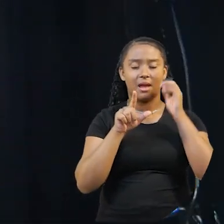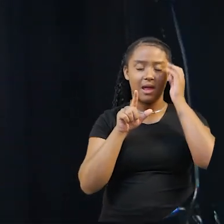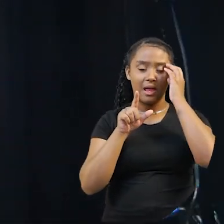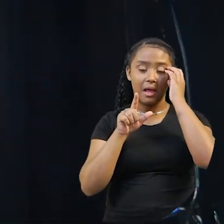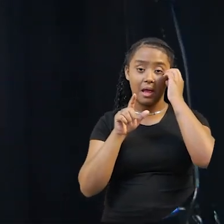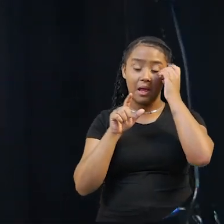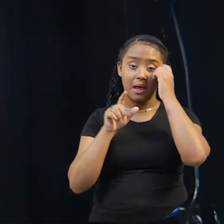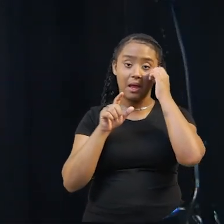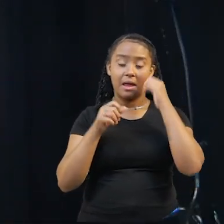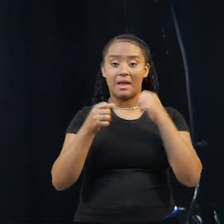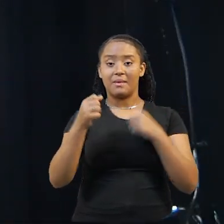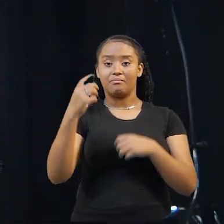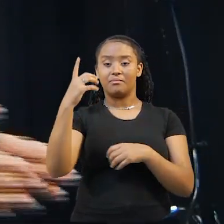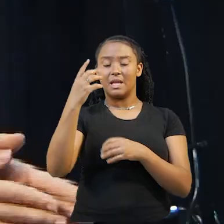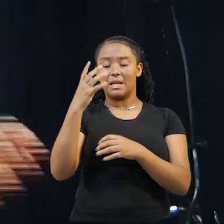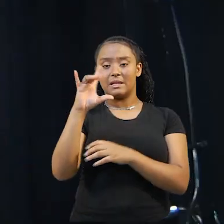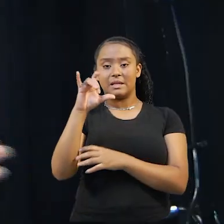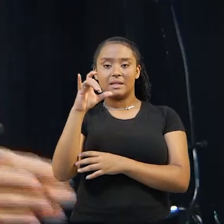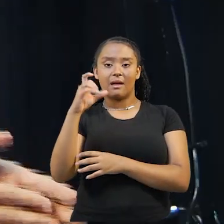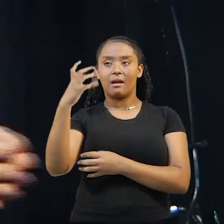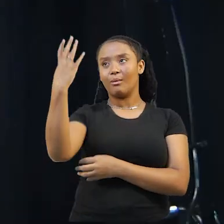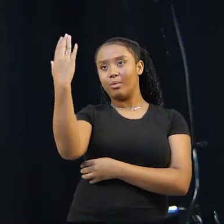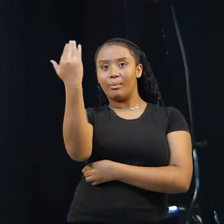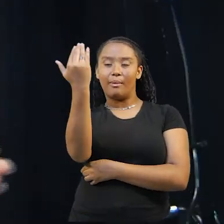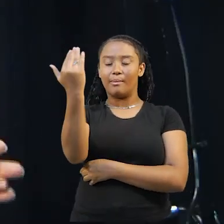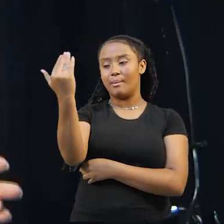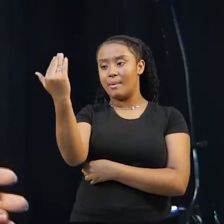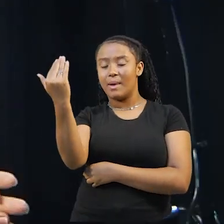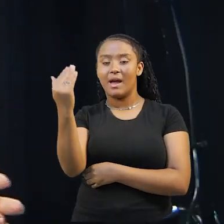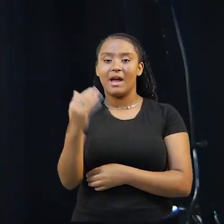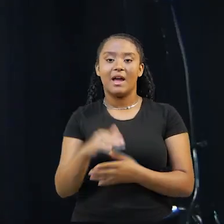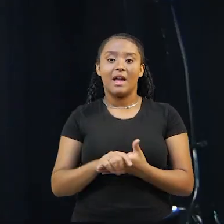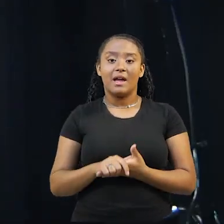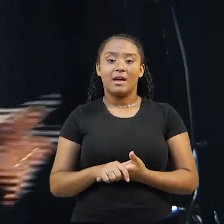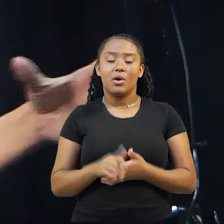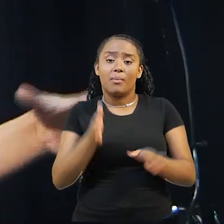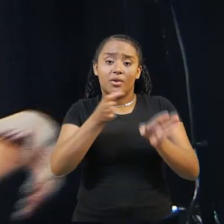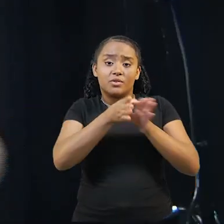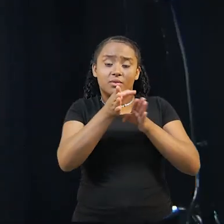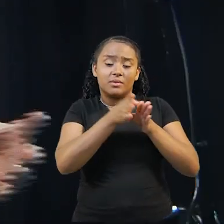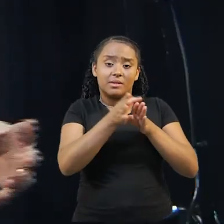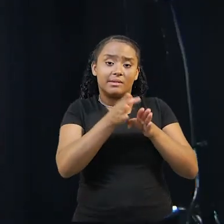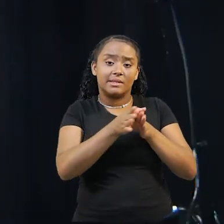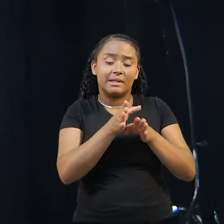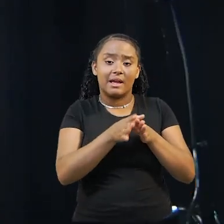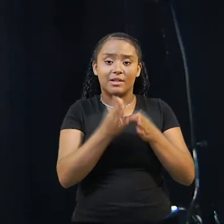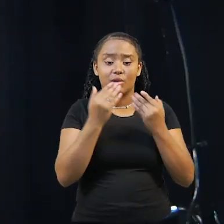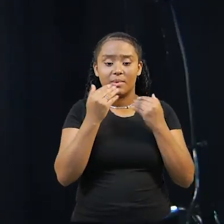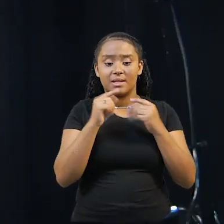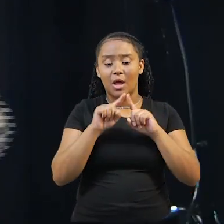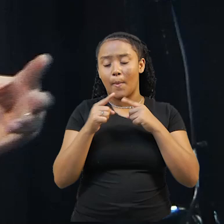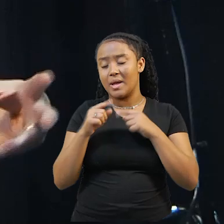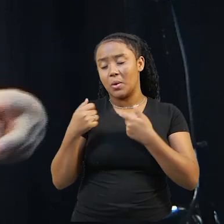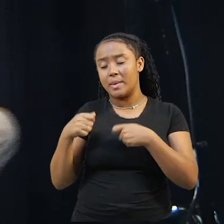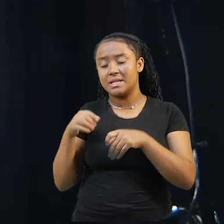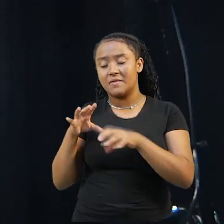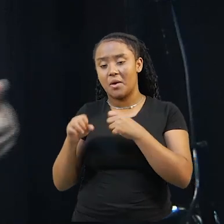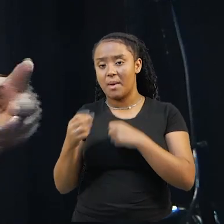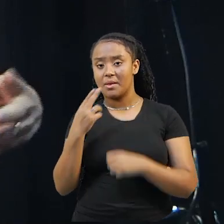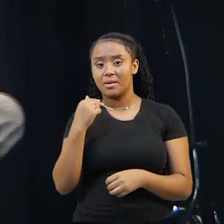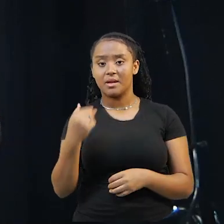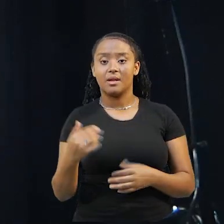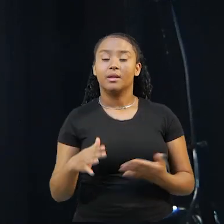eu ter uma formação, eu posso influenciar em alimentação sem ser nutricionista e assim por diante. Então, há uma